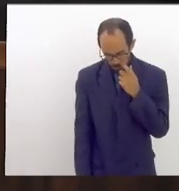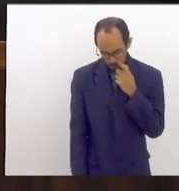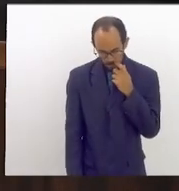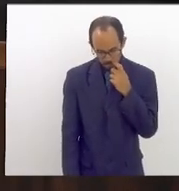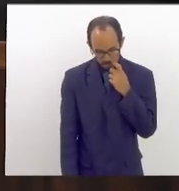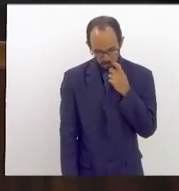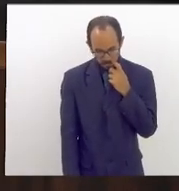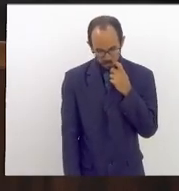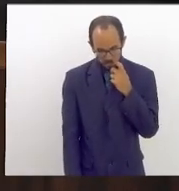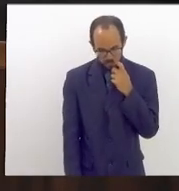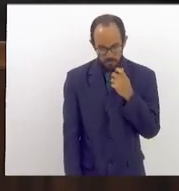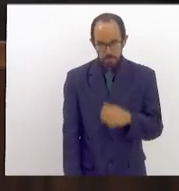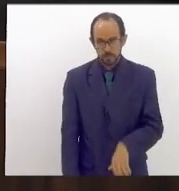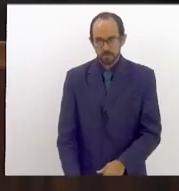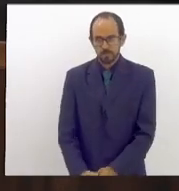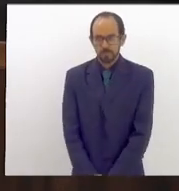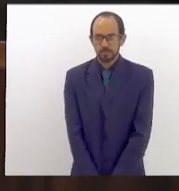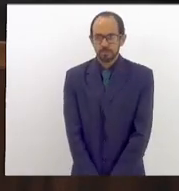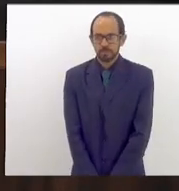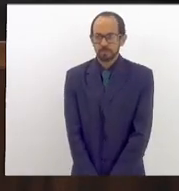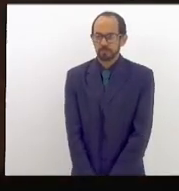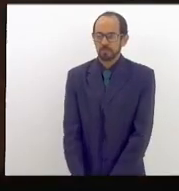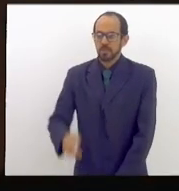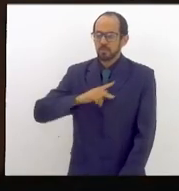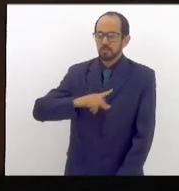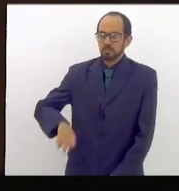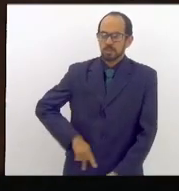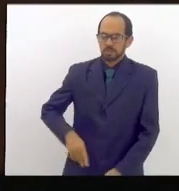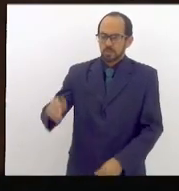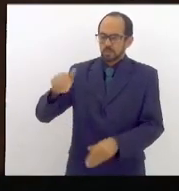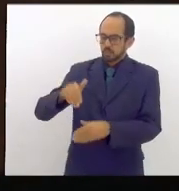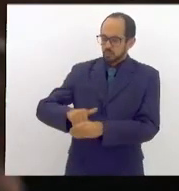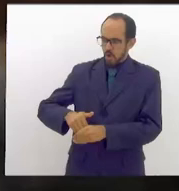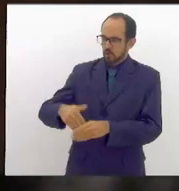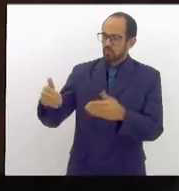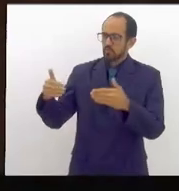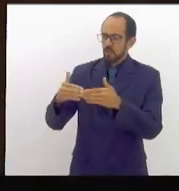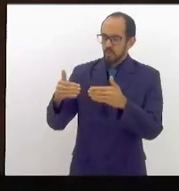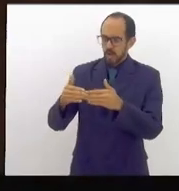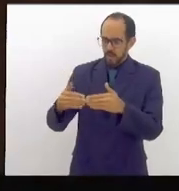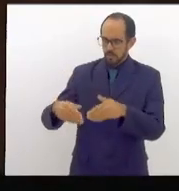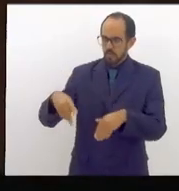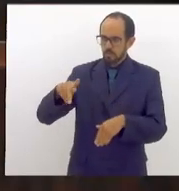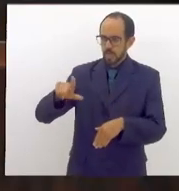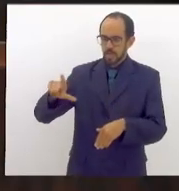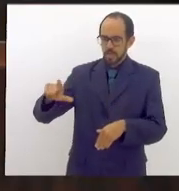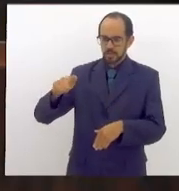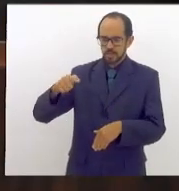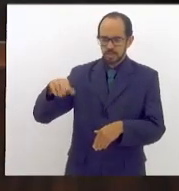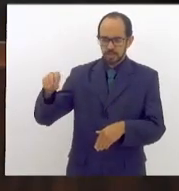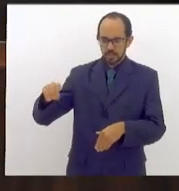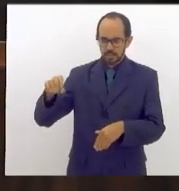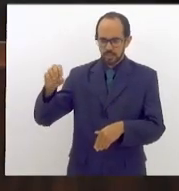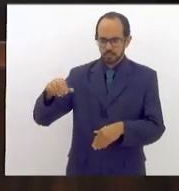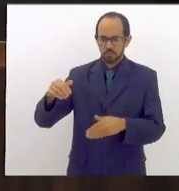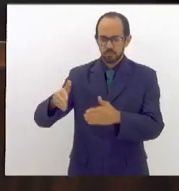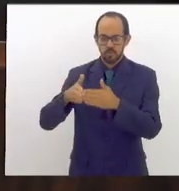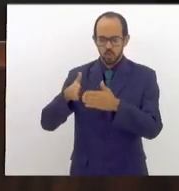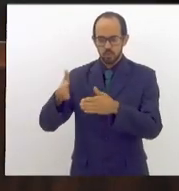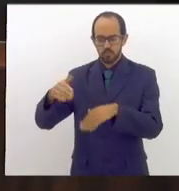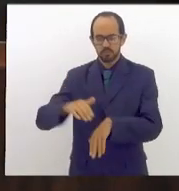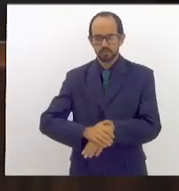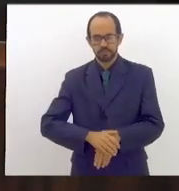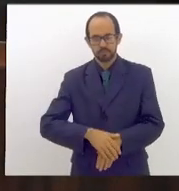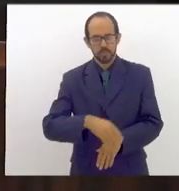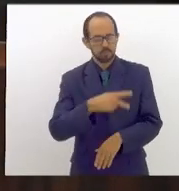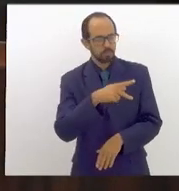para encaminhar Presidente só consignar meu voto favorável ao projeto de lei complementar 70 por gentileza Ok obrigado encaminhar pelo